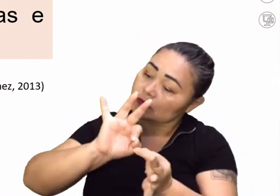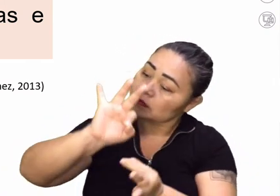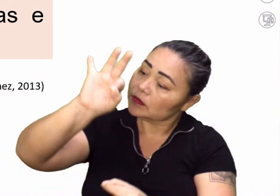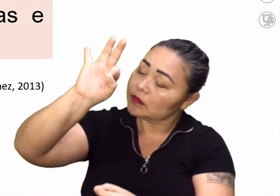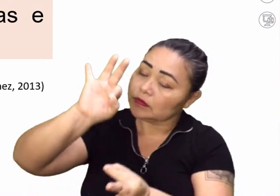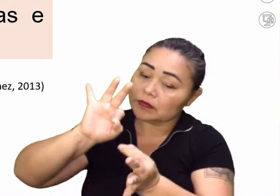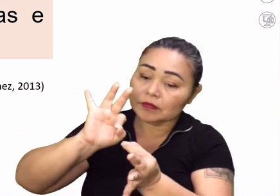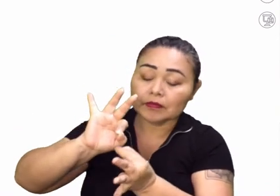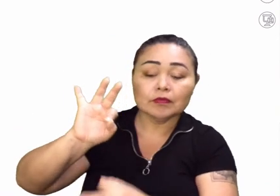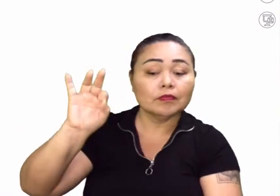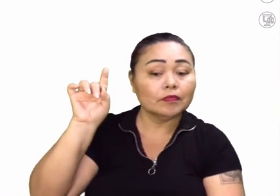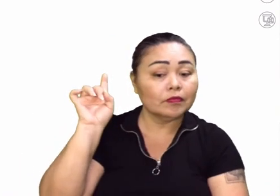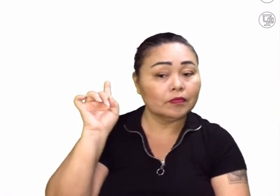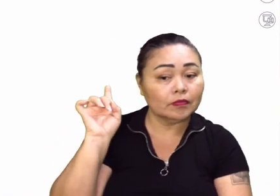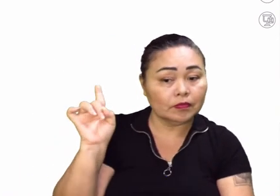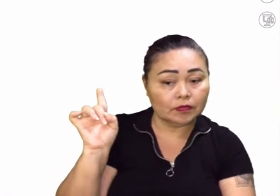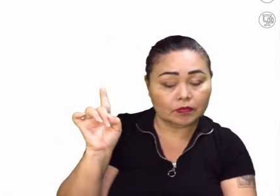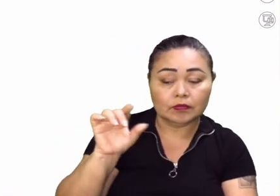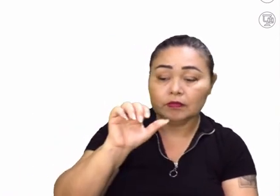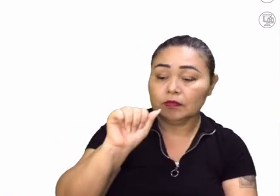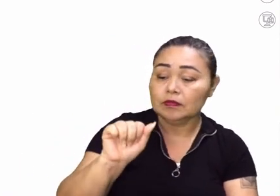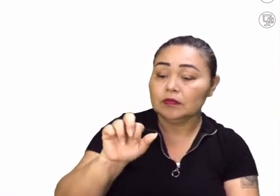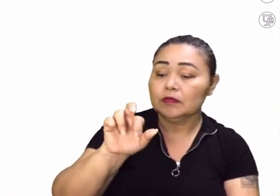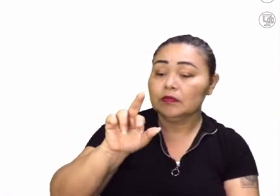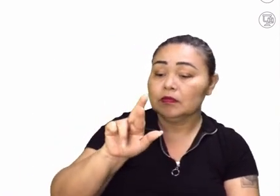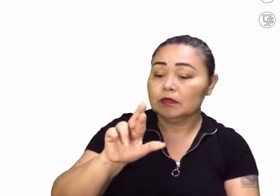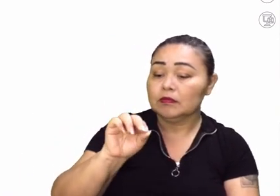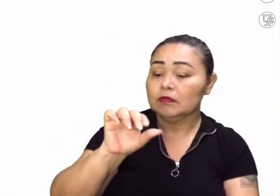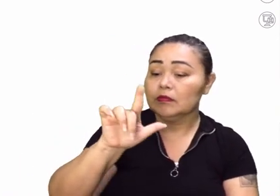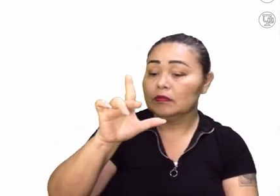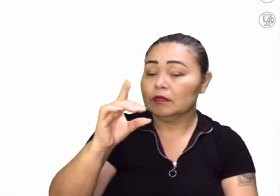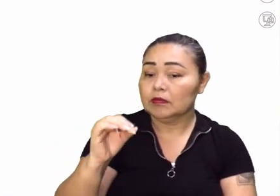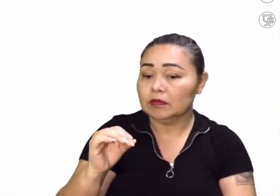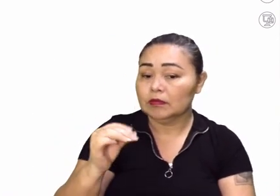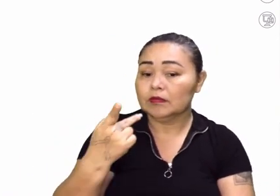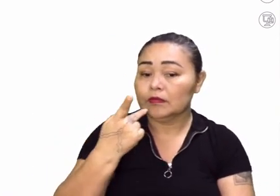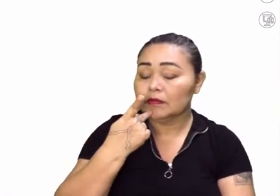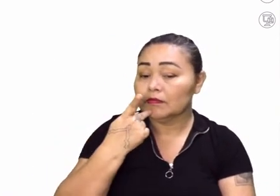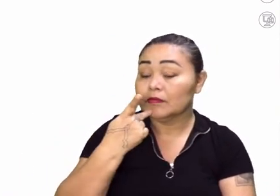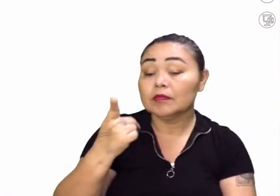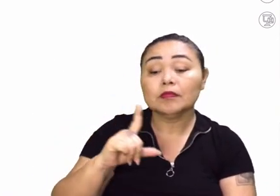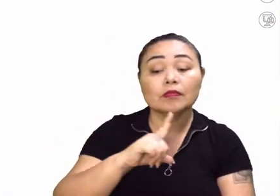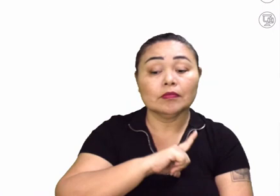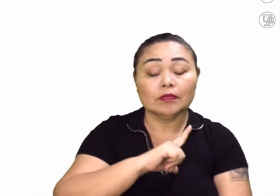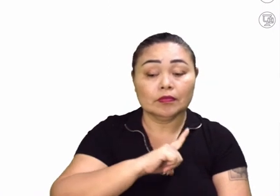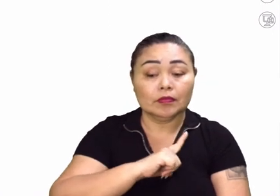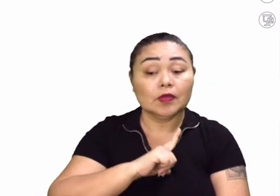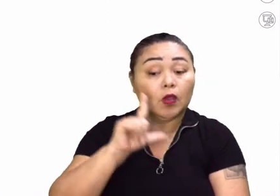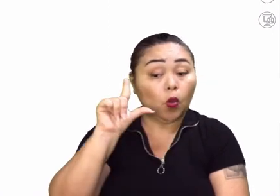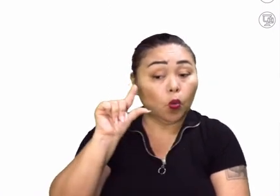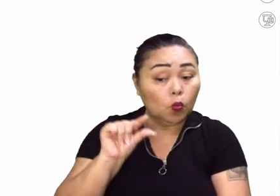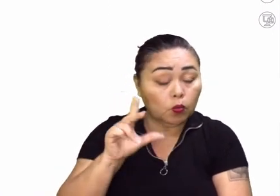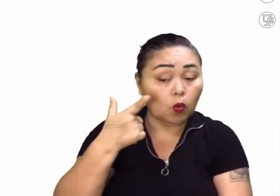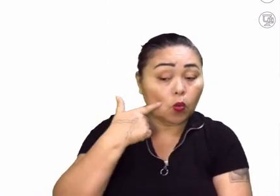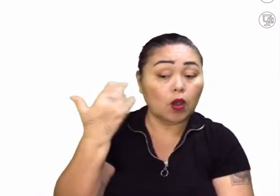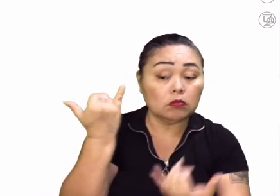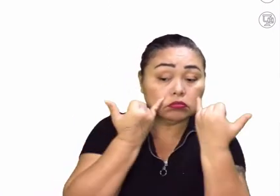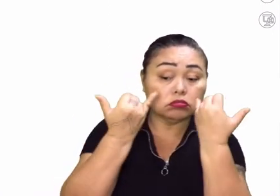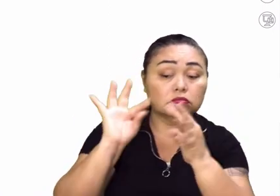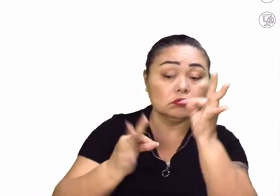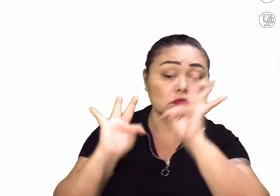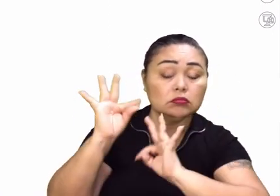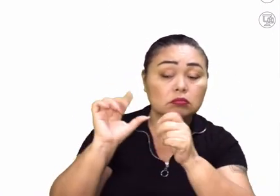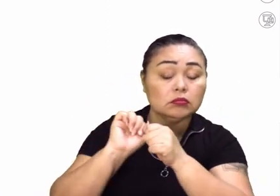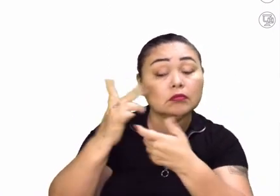classificação de Haroldo Presta atenção aí de Azevedo ele tinha menos informação tecnológica né Muito